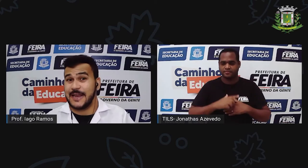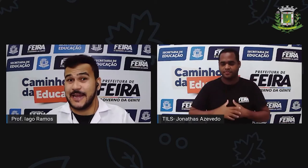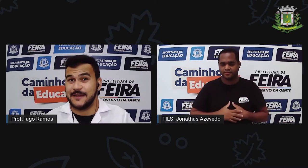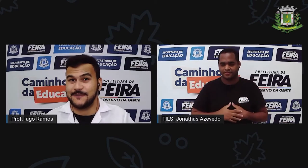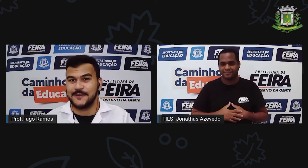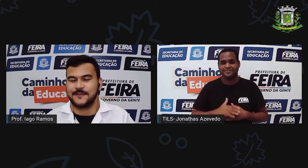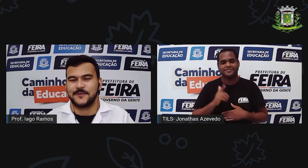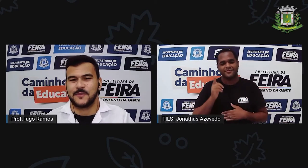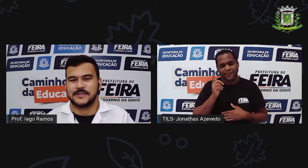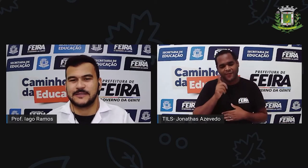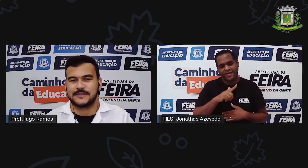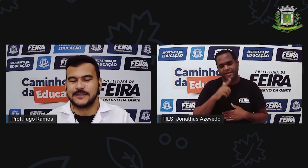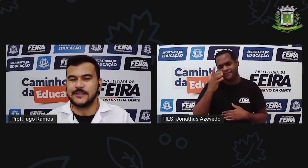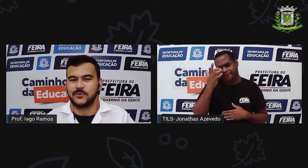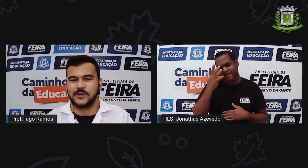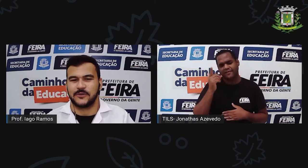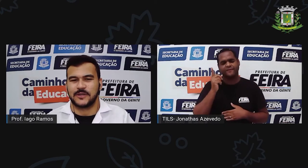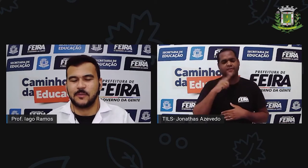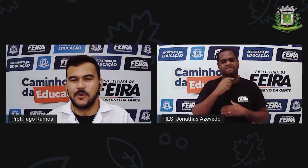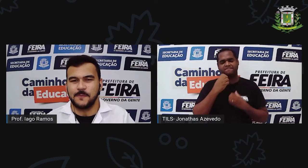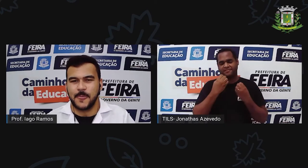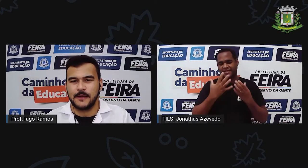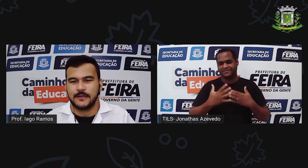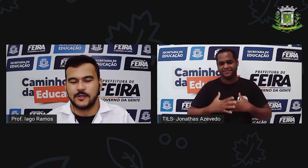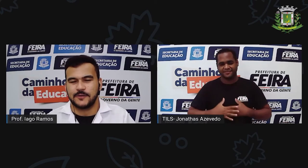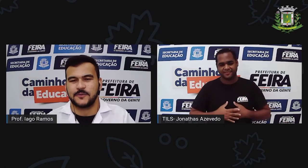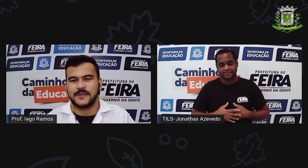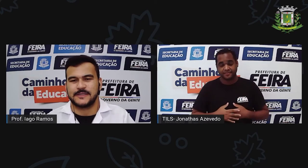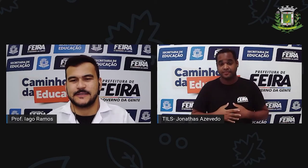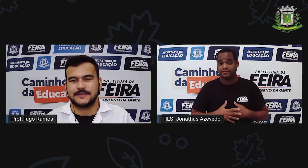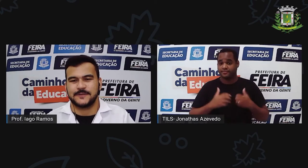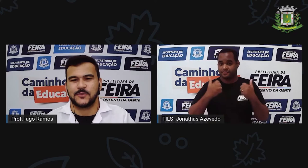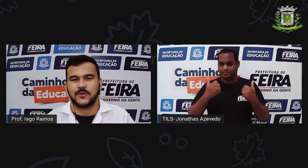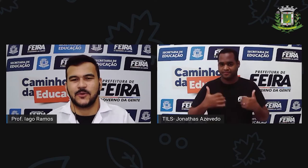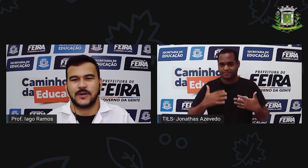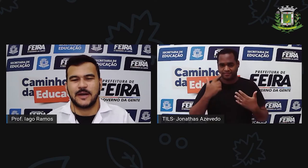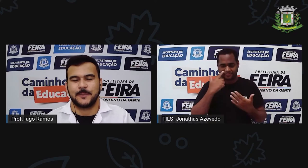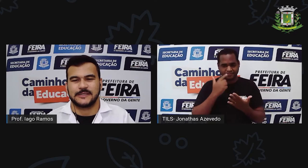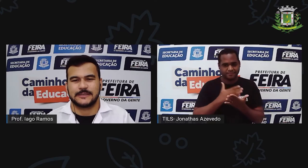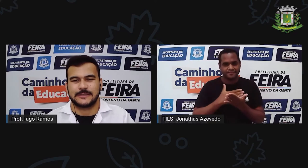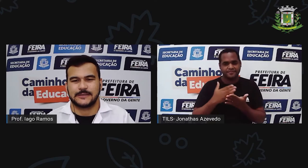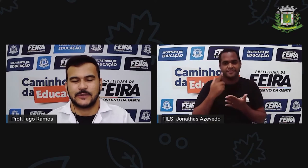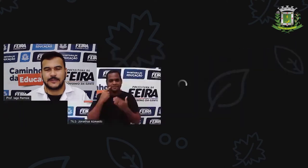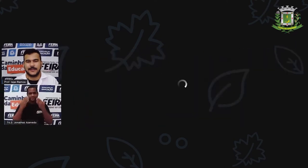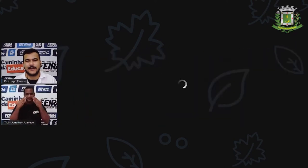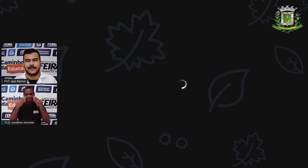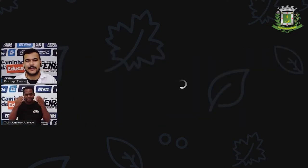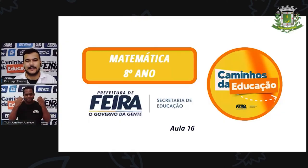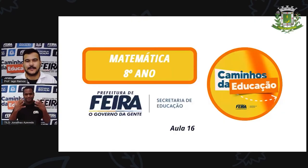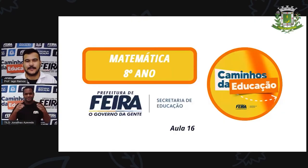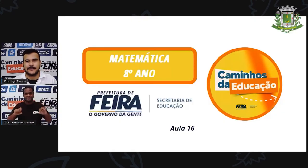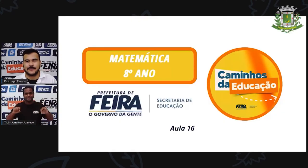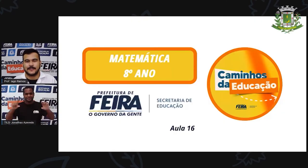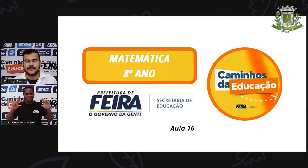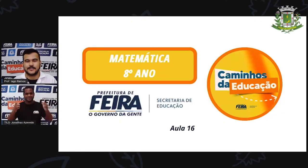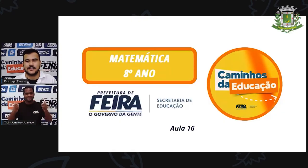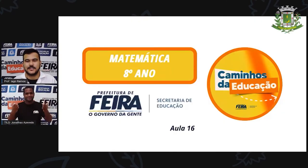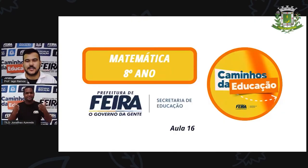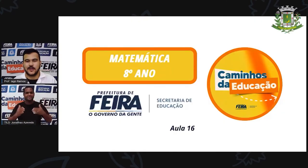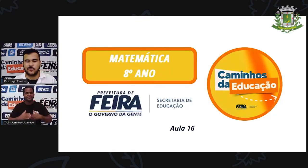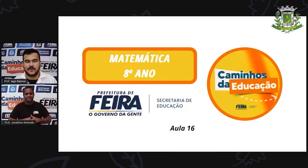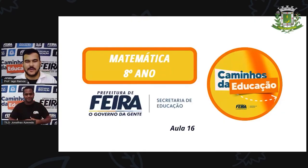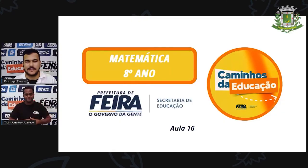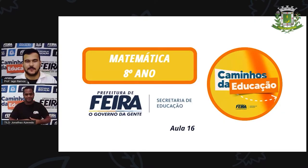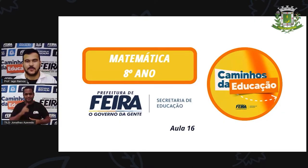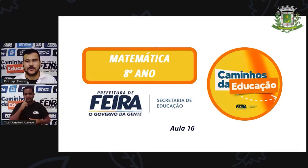mais leve, que for mais tranquilo, tá bom? Então vamos fazer assim, vamos colocar a apresentação na tela e aí a gente